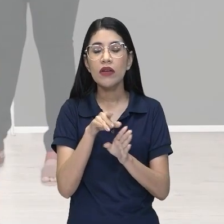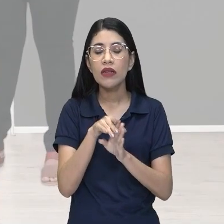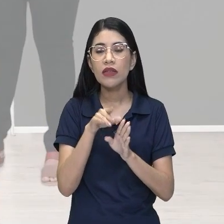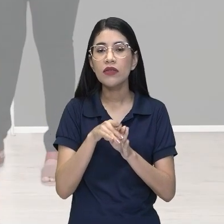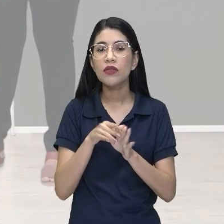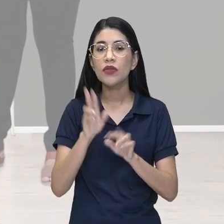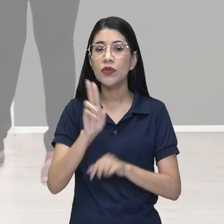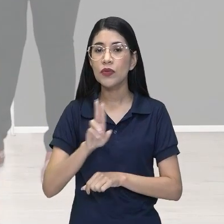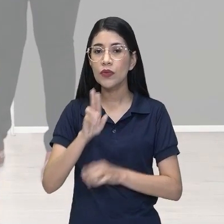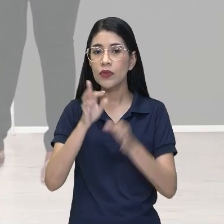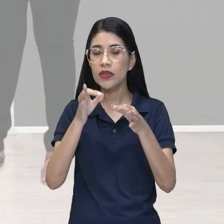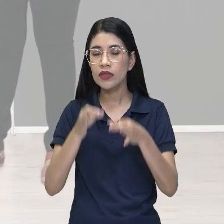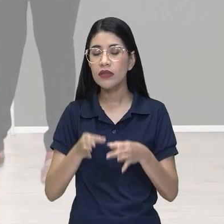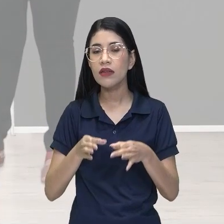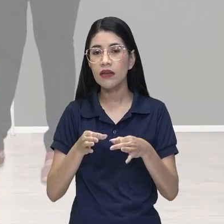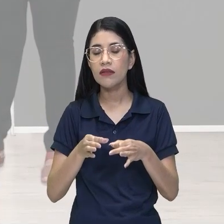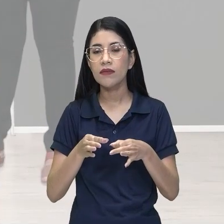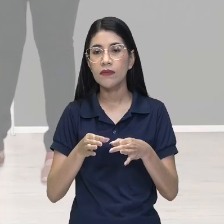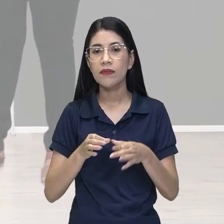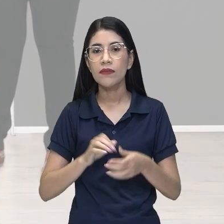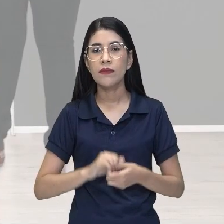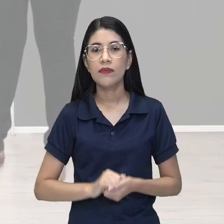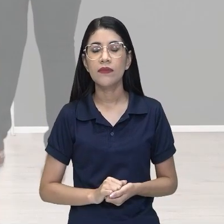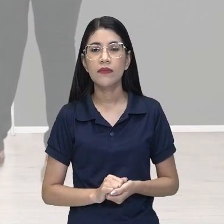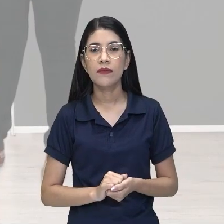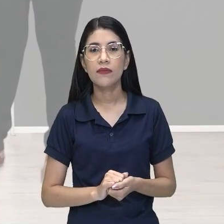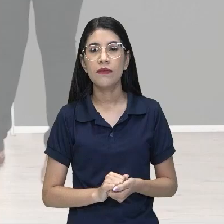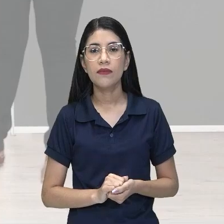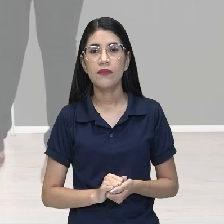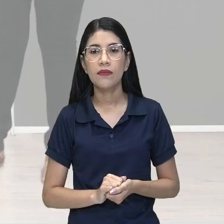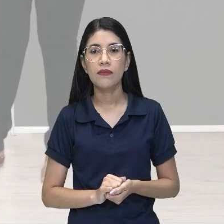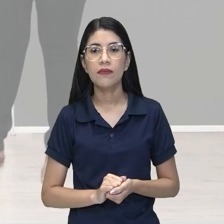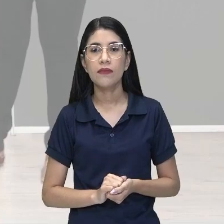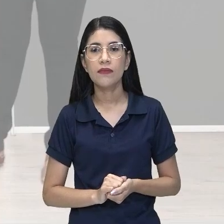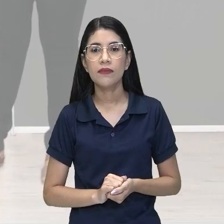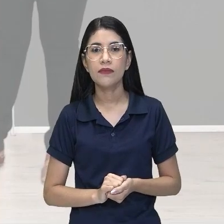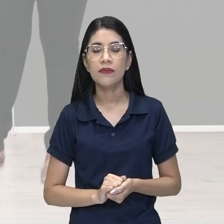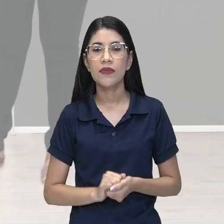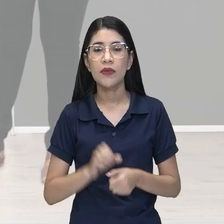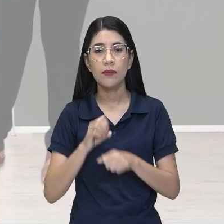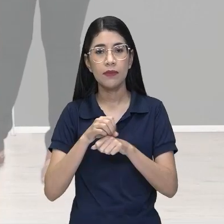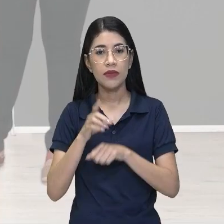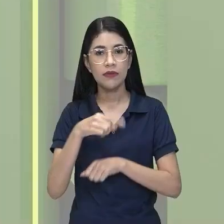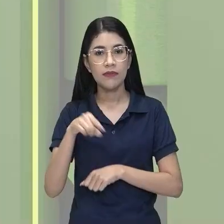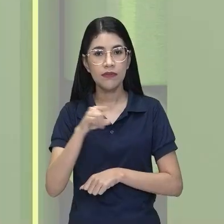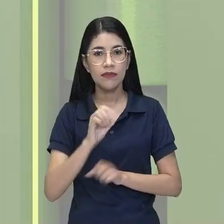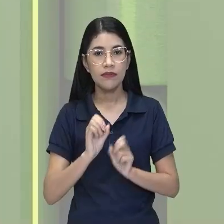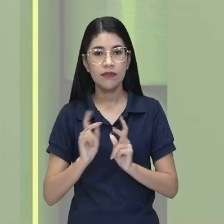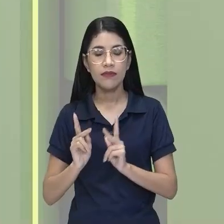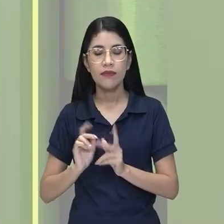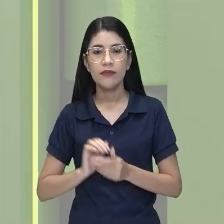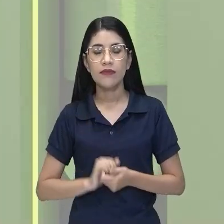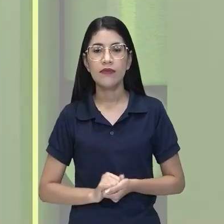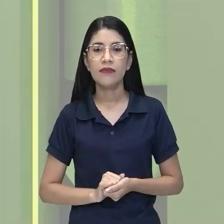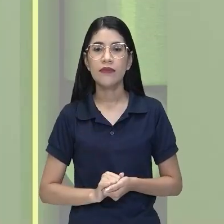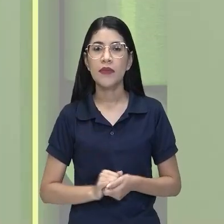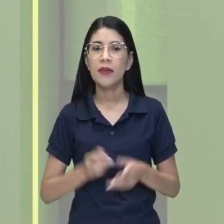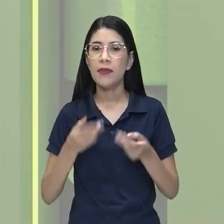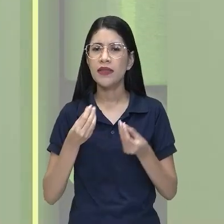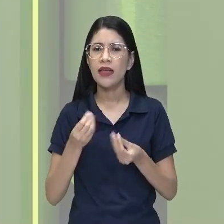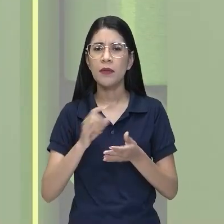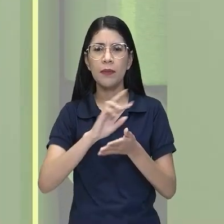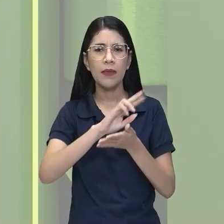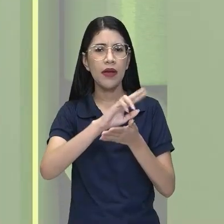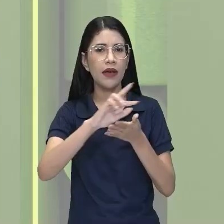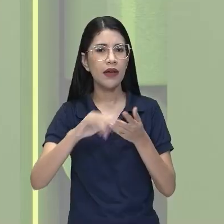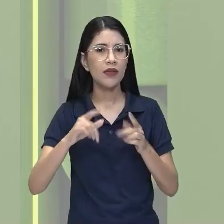fica atrás, do produto. Tudo bem? Fica essa dica. Olha quantas bases a